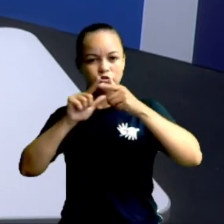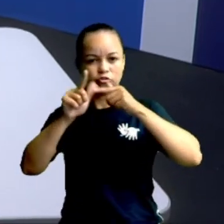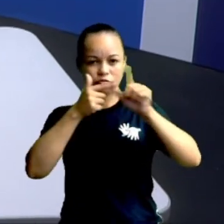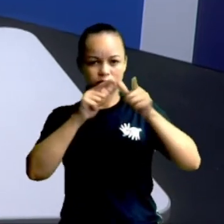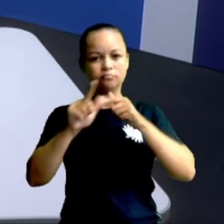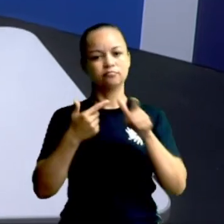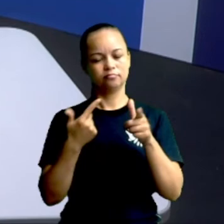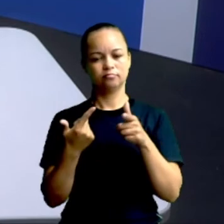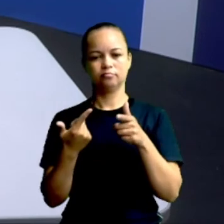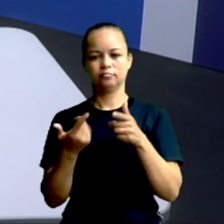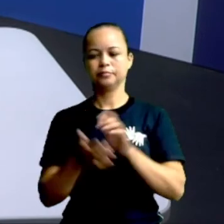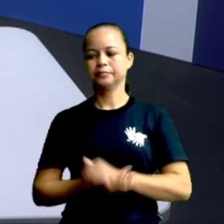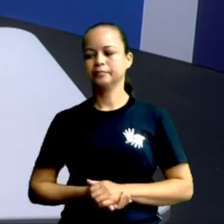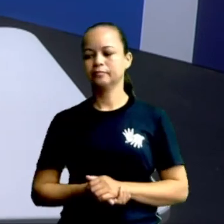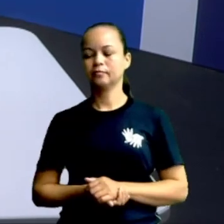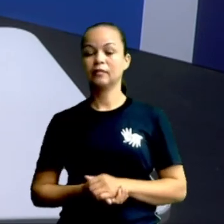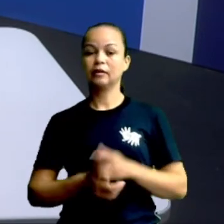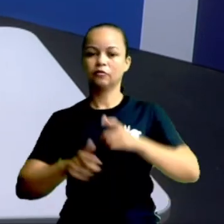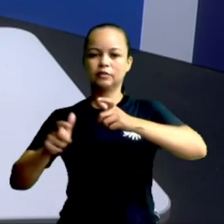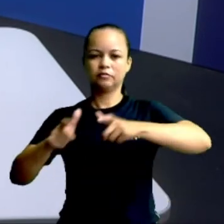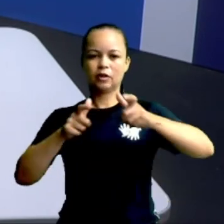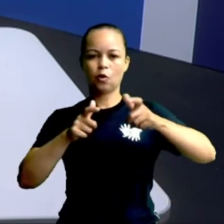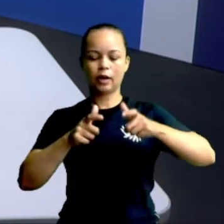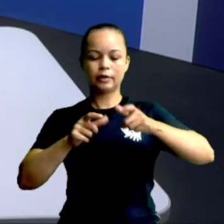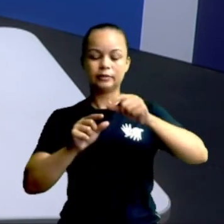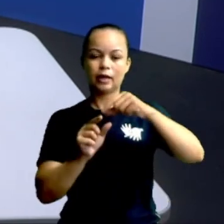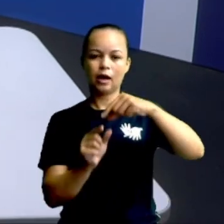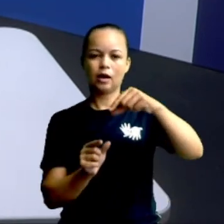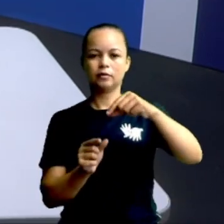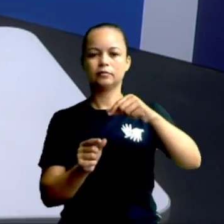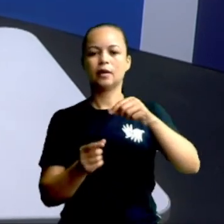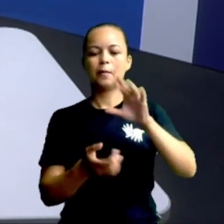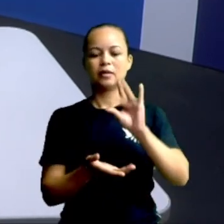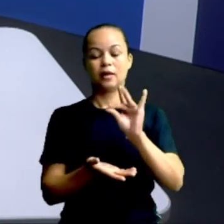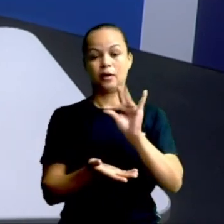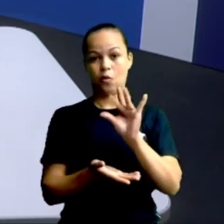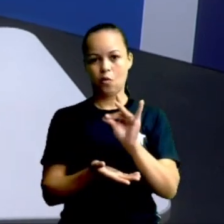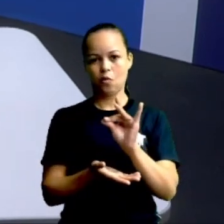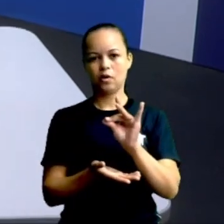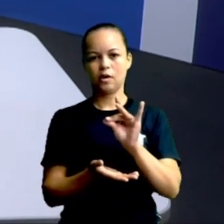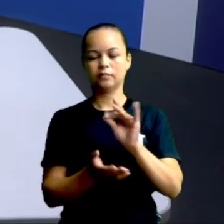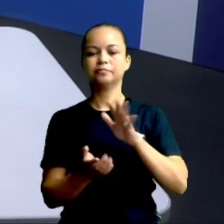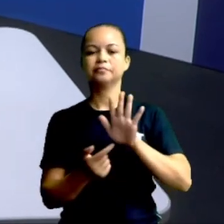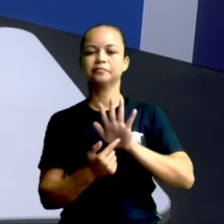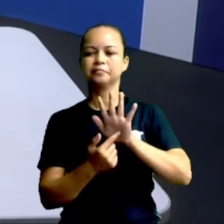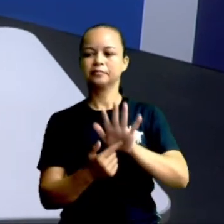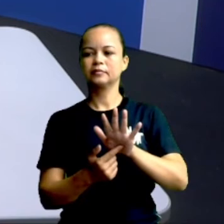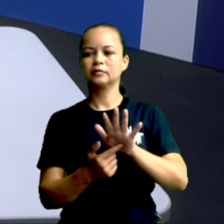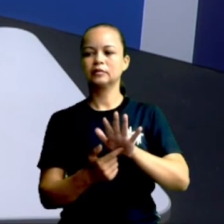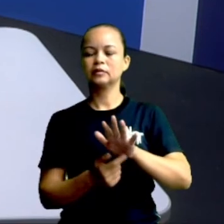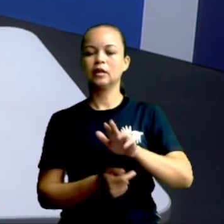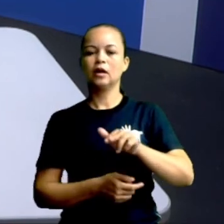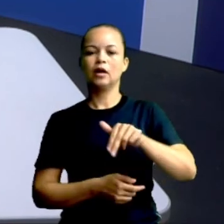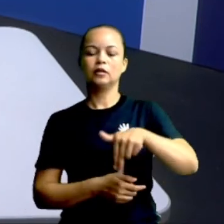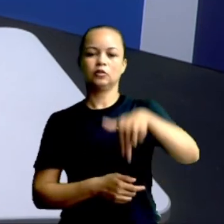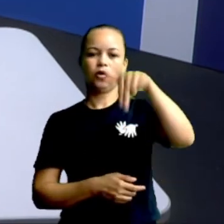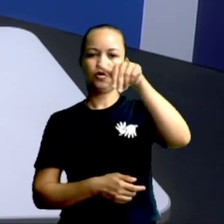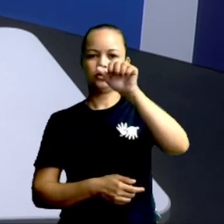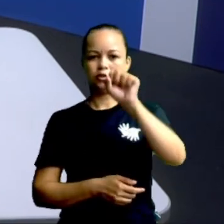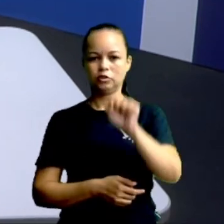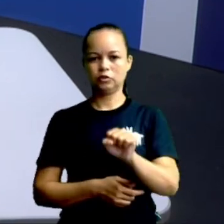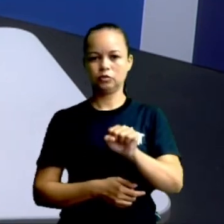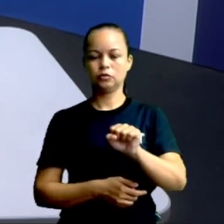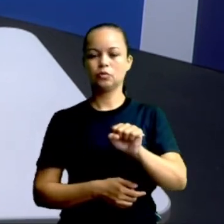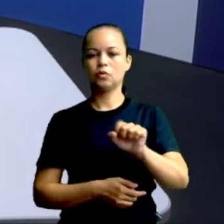Ventos, tá bom? Então aí, ó, você vai localizar, tá? Passar cola, colar. E aí, ó, norte, sul,